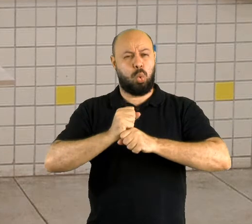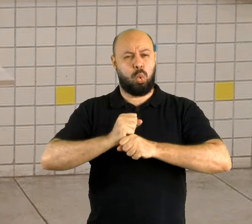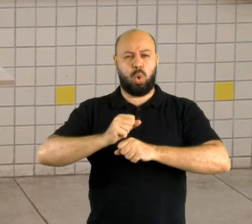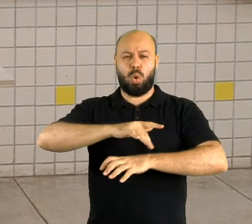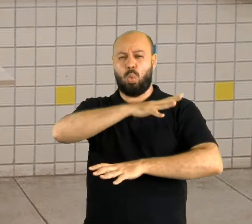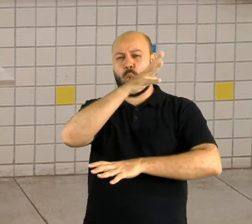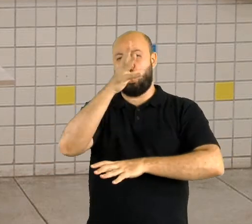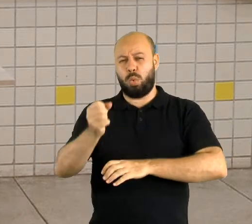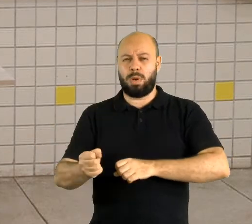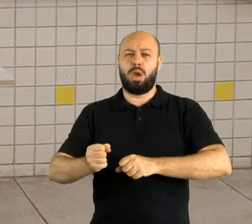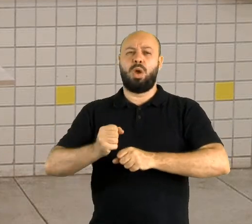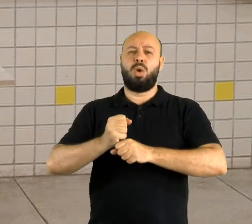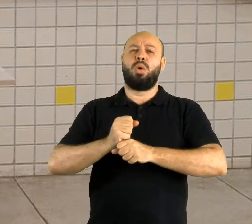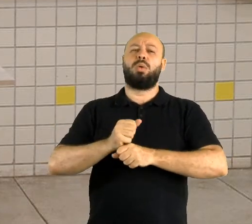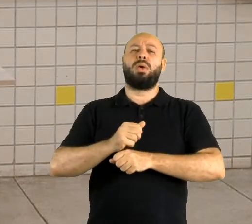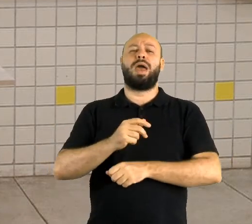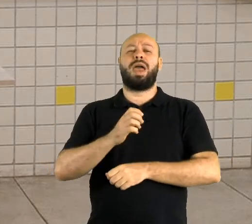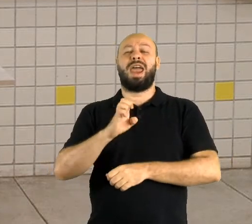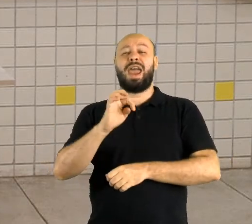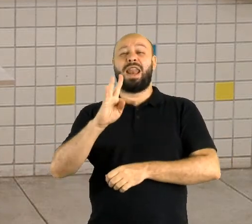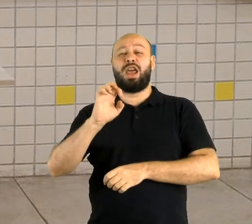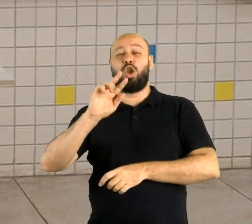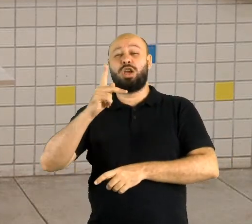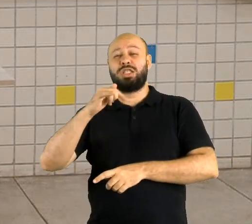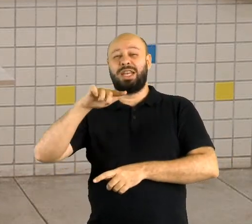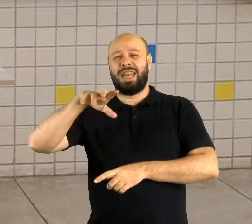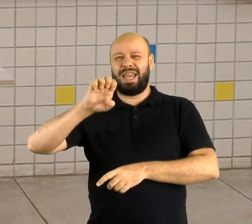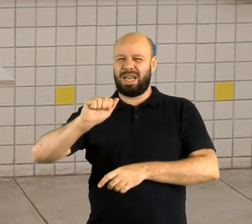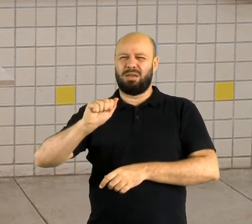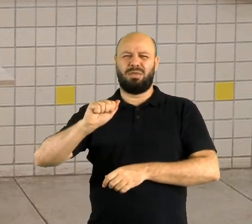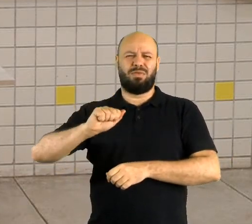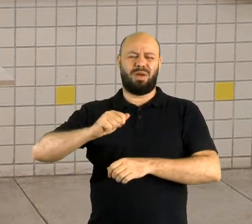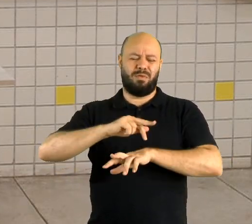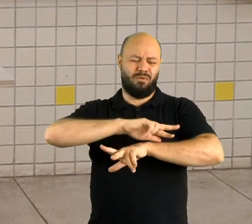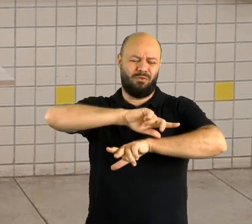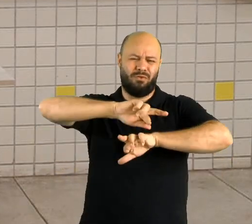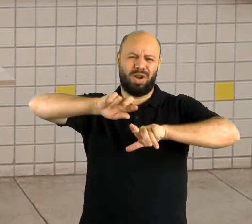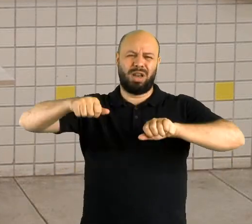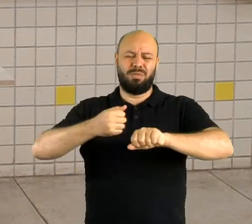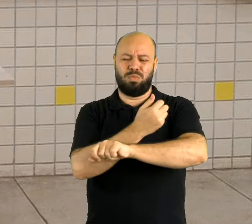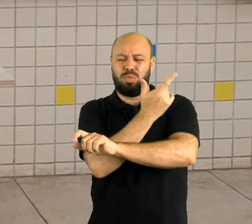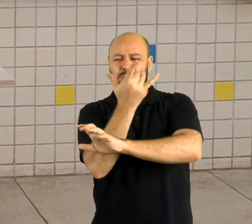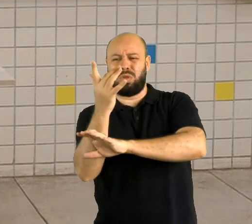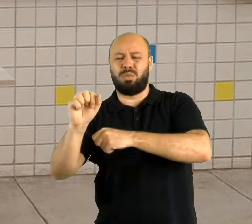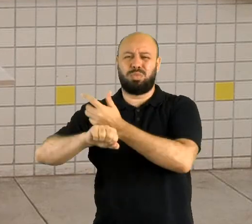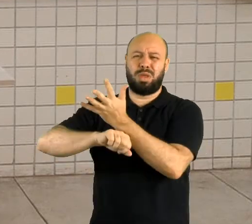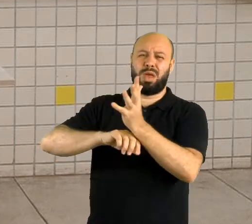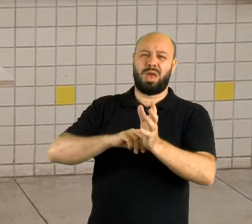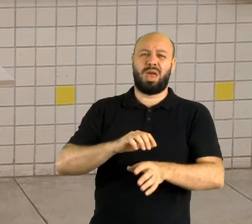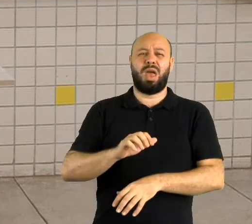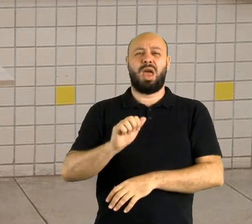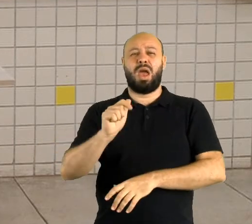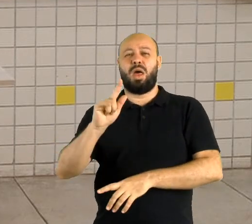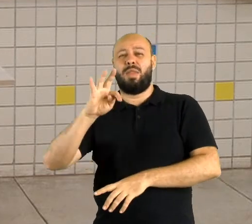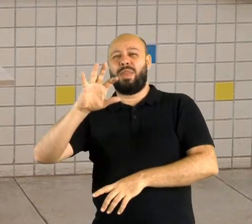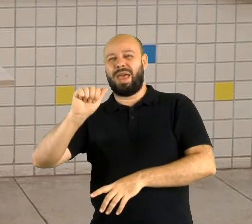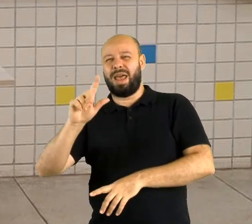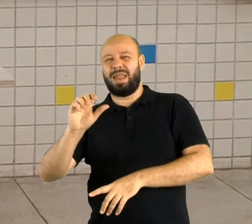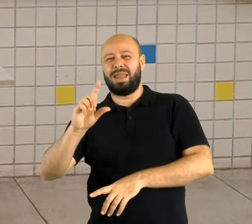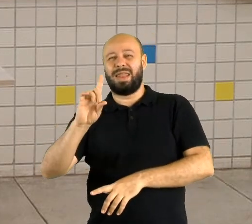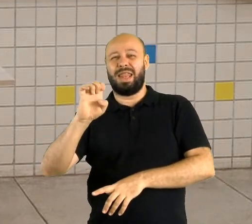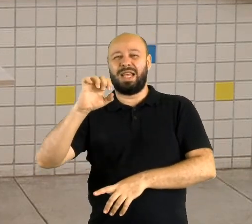Heterogêneas, uma variedade de plantas. Alta densidade, muitas plantas